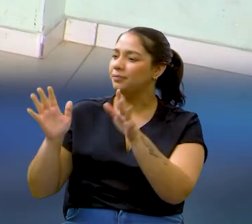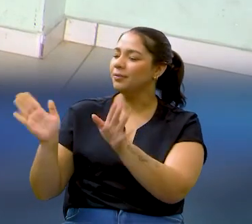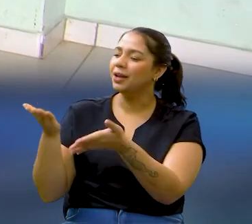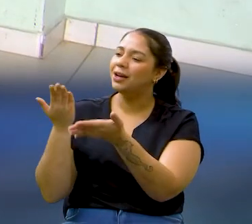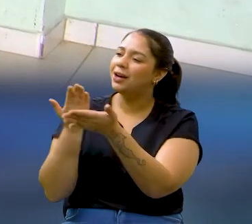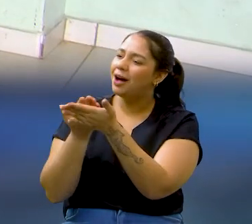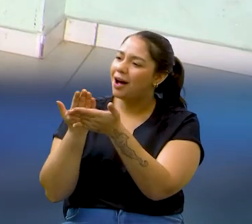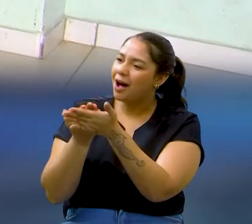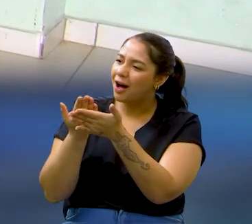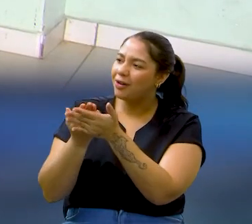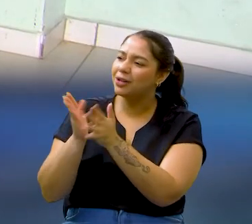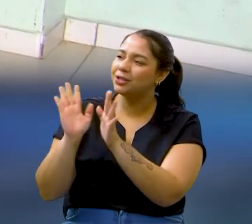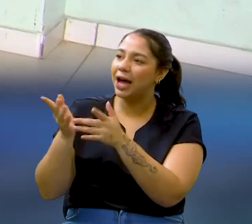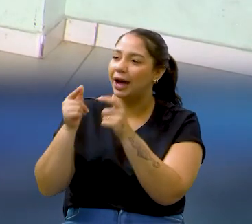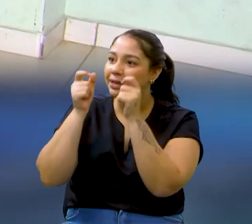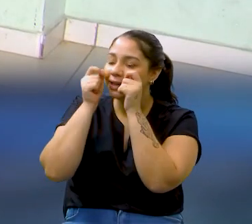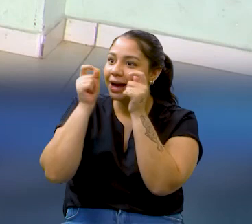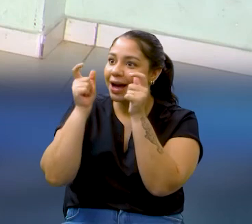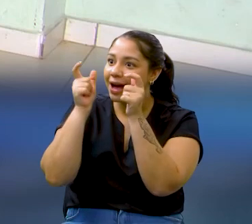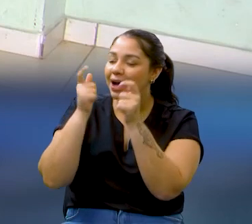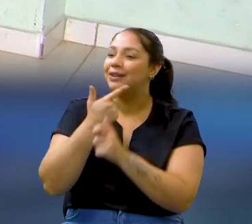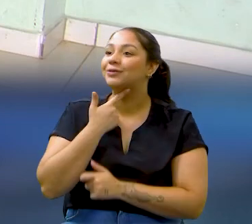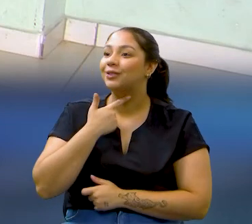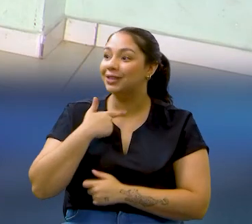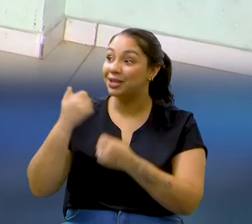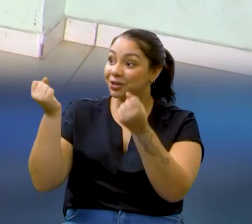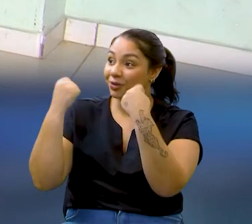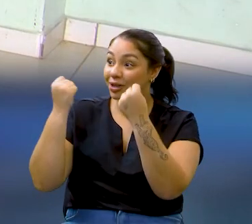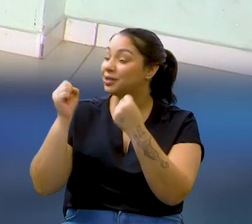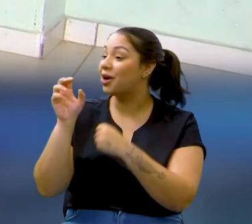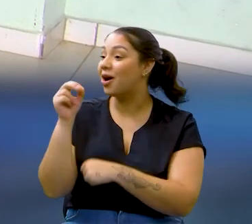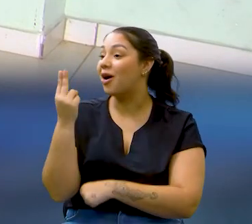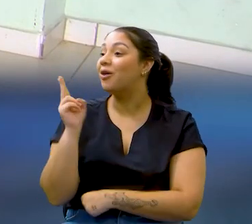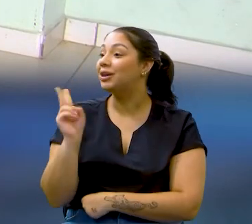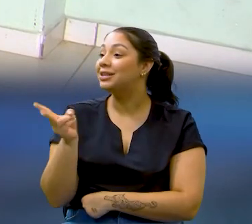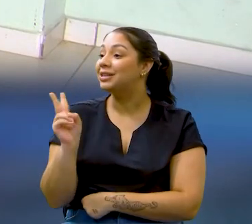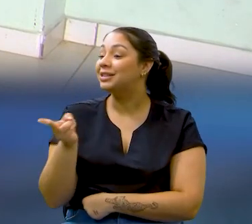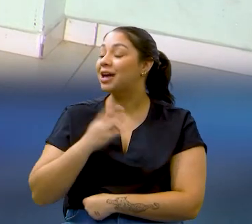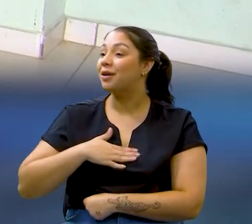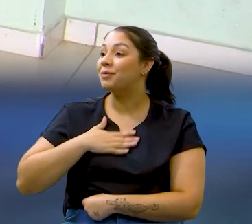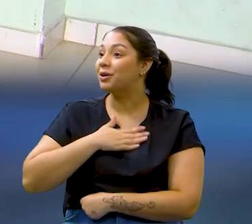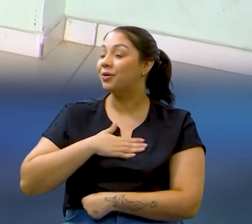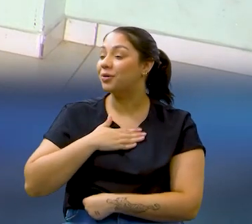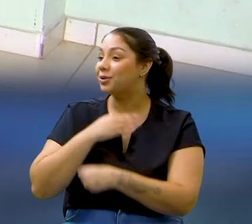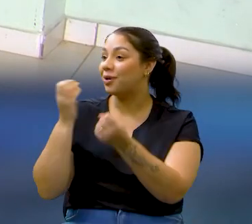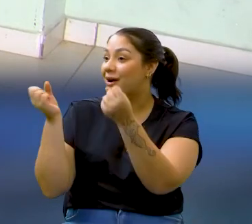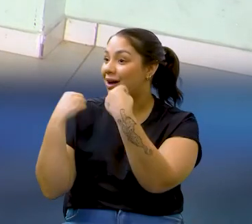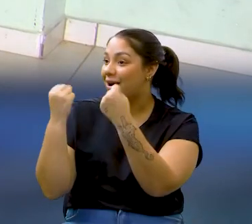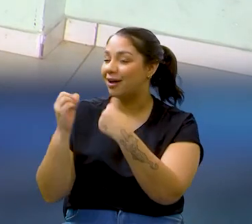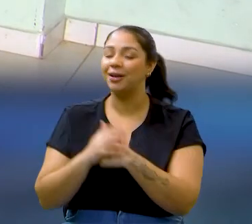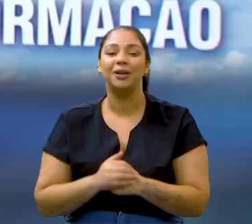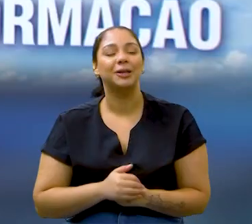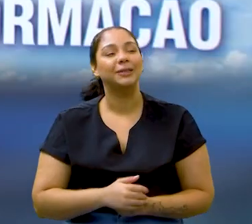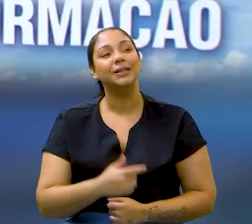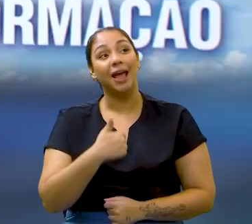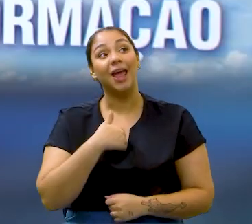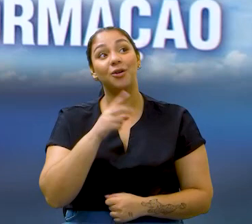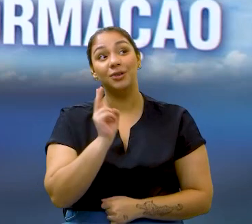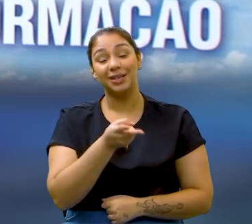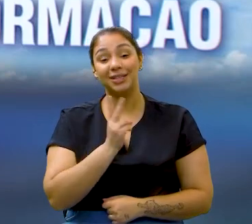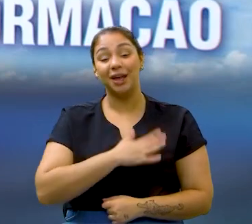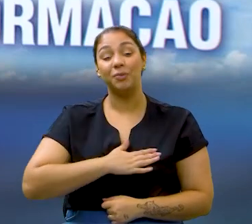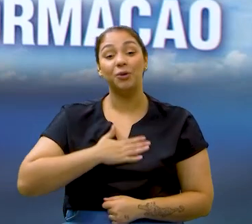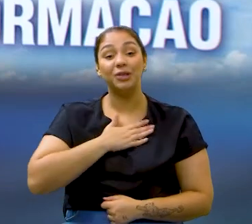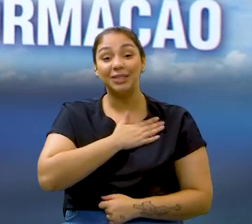já tinha essas aulas aqui, foi que despertou aí essa vontade de educação física ou você sempre gostou de esporte, atividade física? Eu